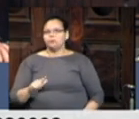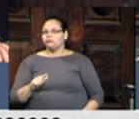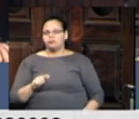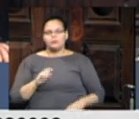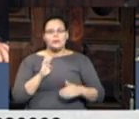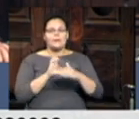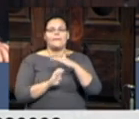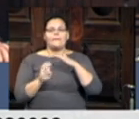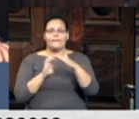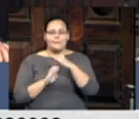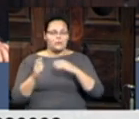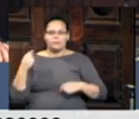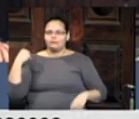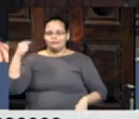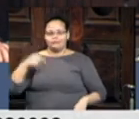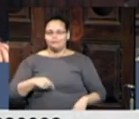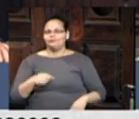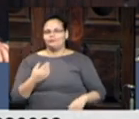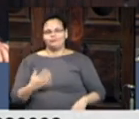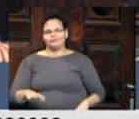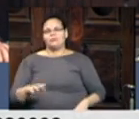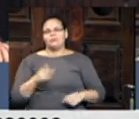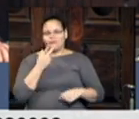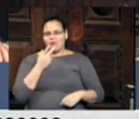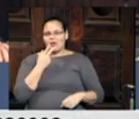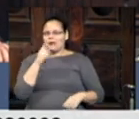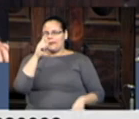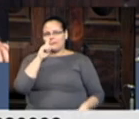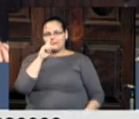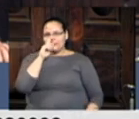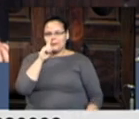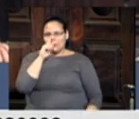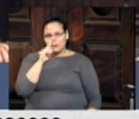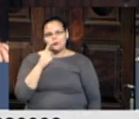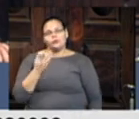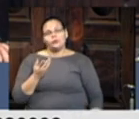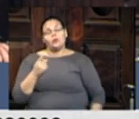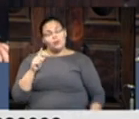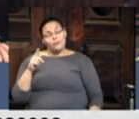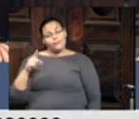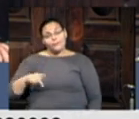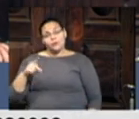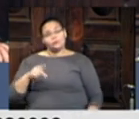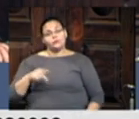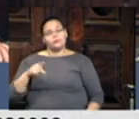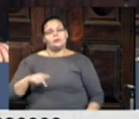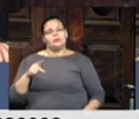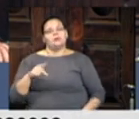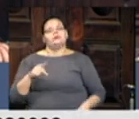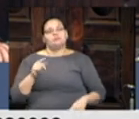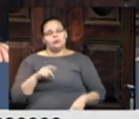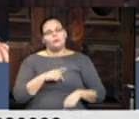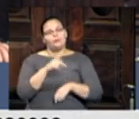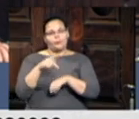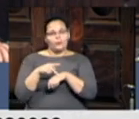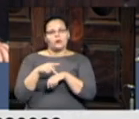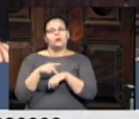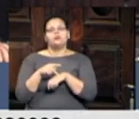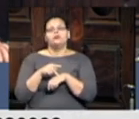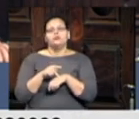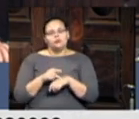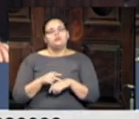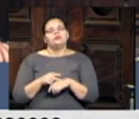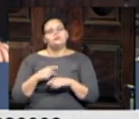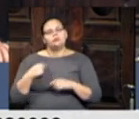Companhia do mundo quis vir para cá, porque dizia que o risco era muito alto. E a Petrobras e esse país bancou